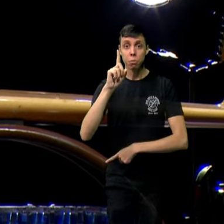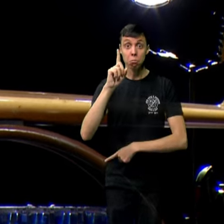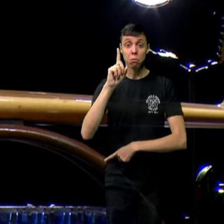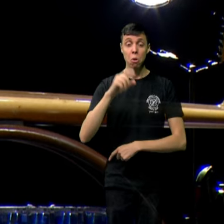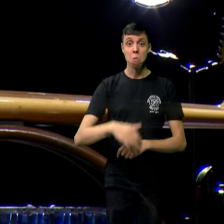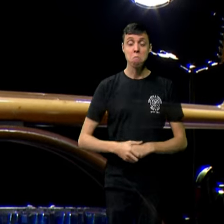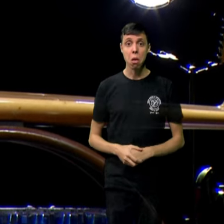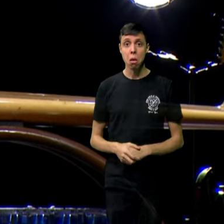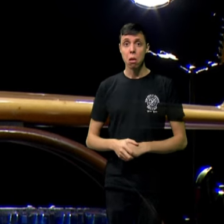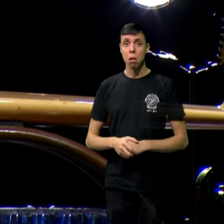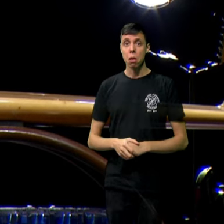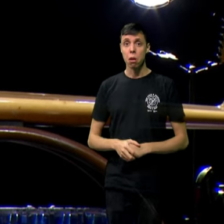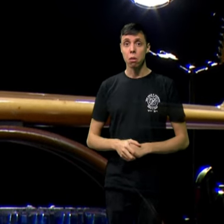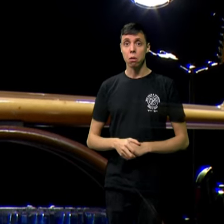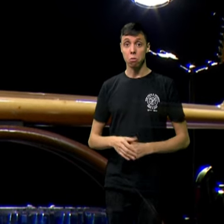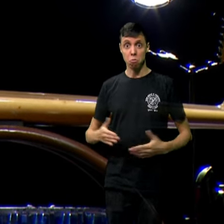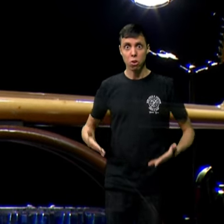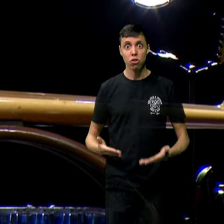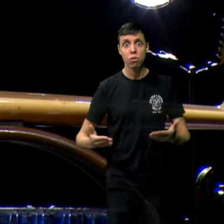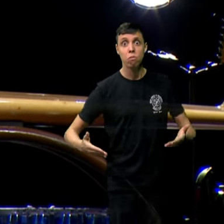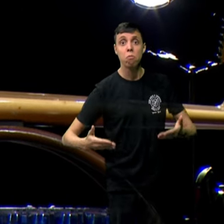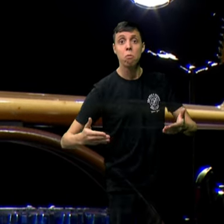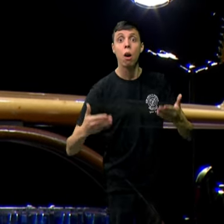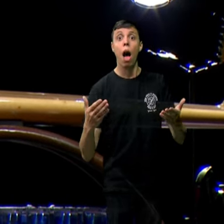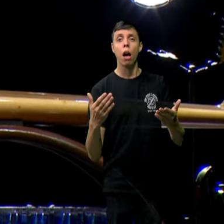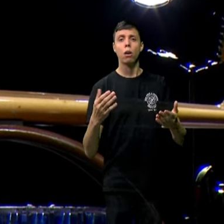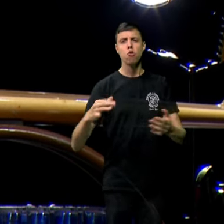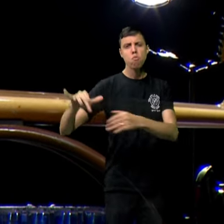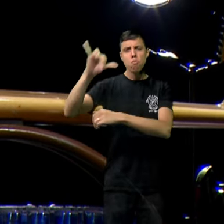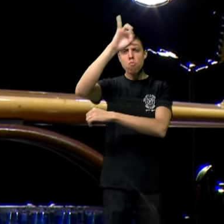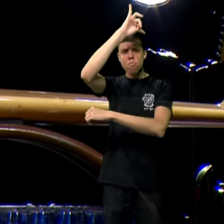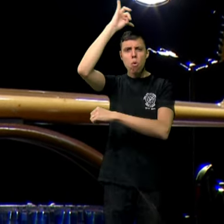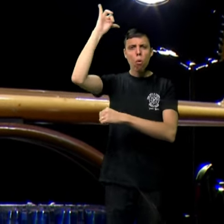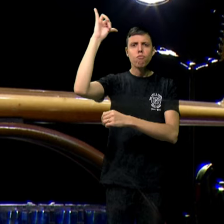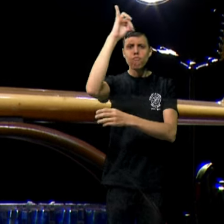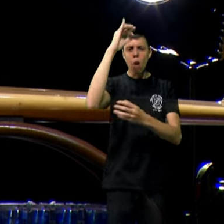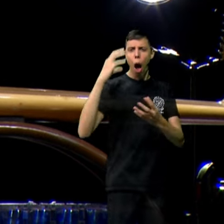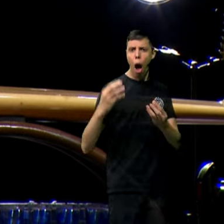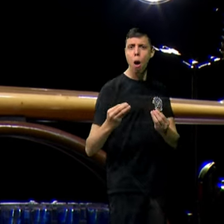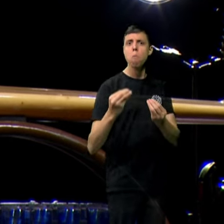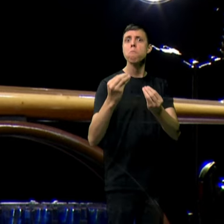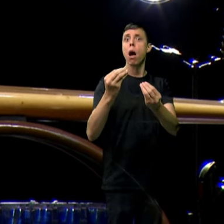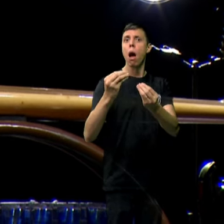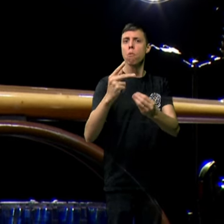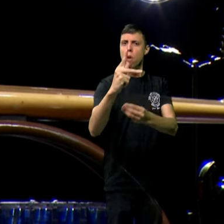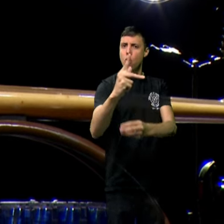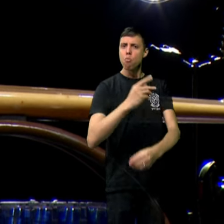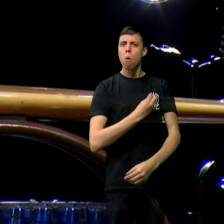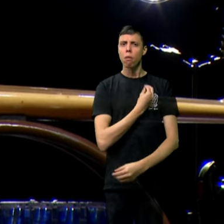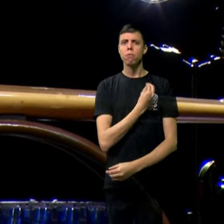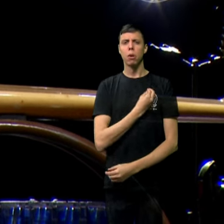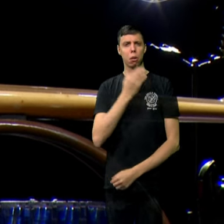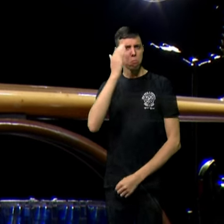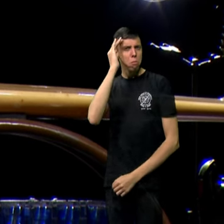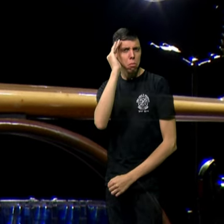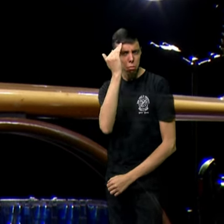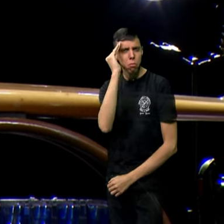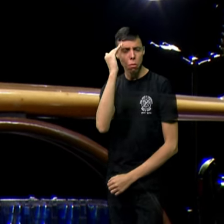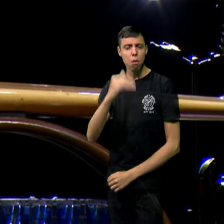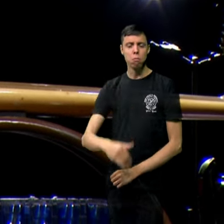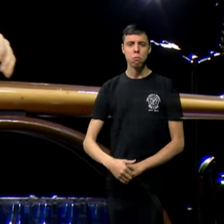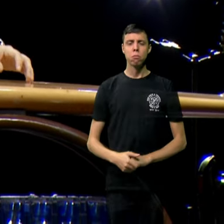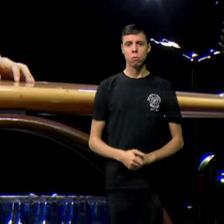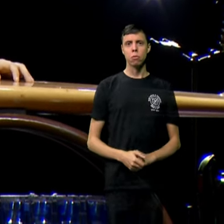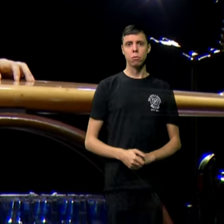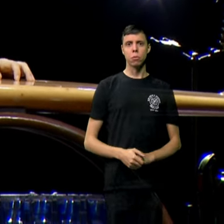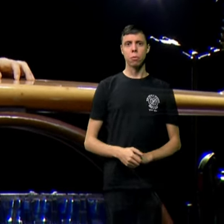É ativar essa unção sobre vocês. Ela é perfeitamente transferível, entende isso ou não? Ela é